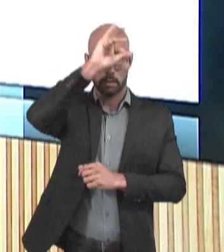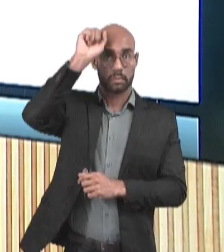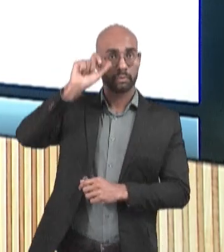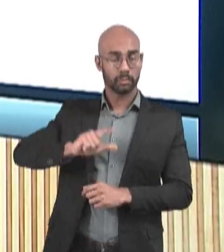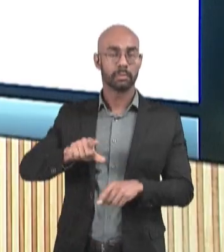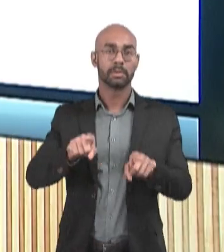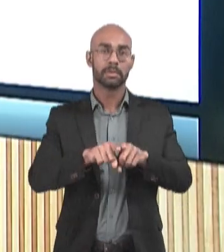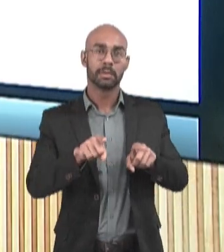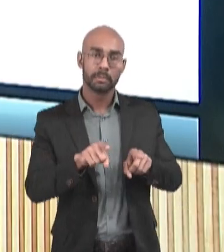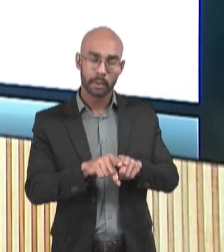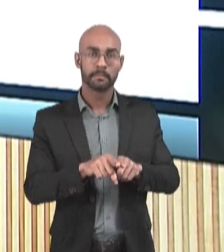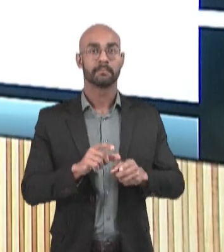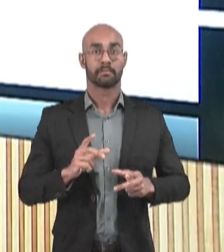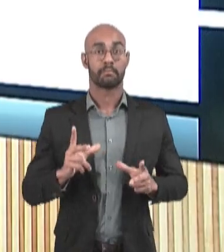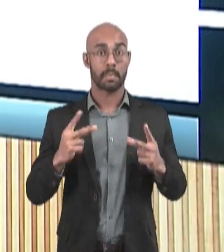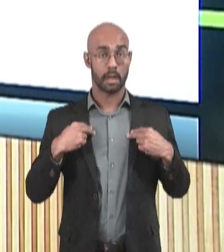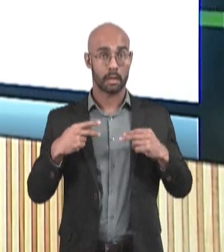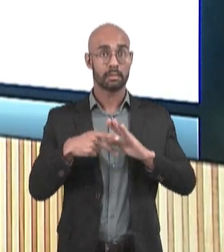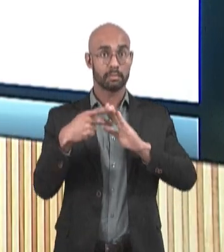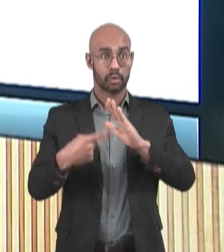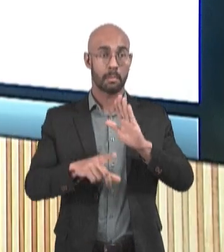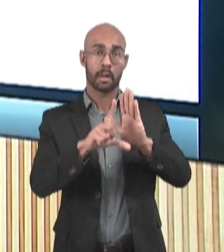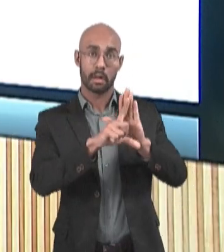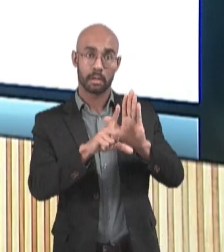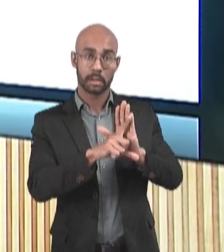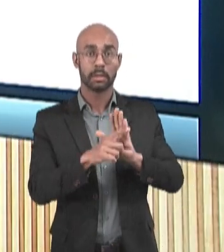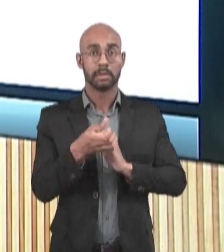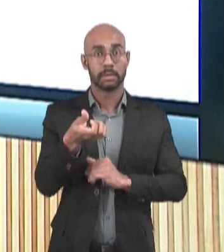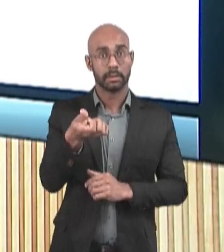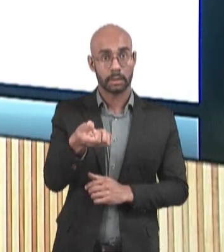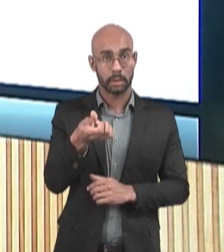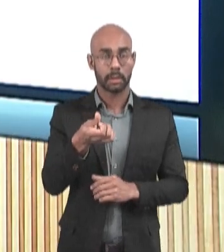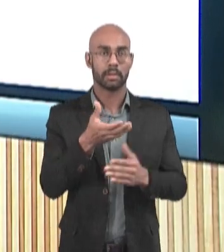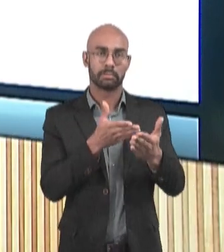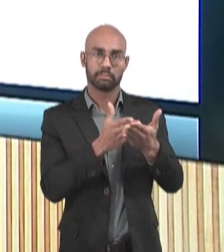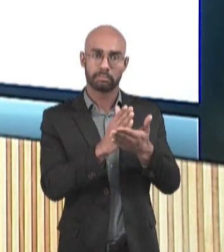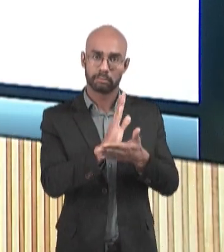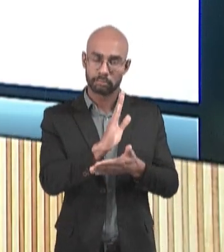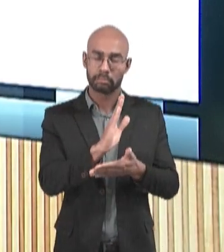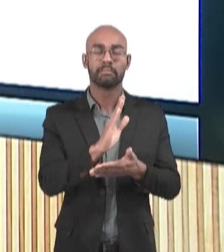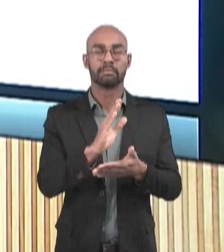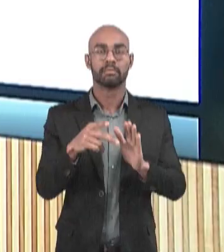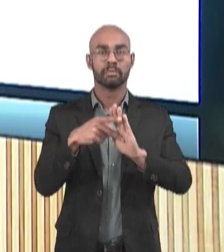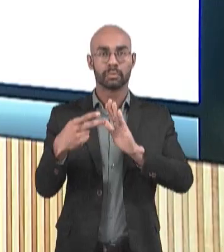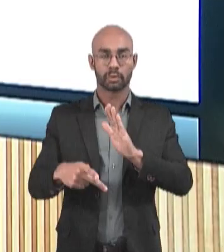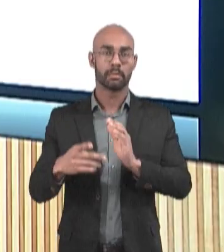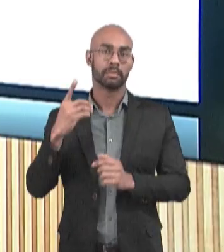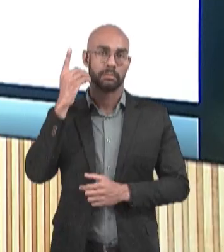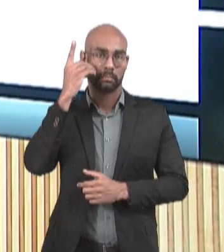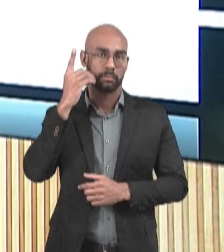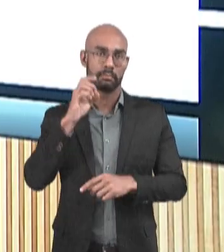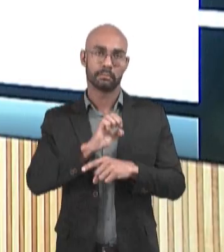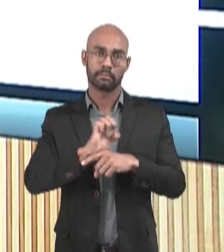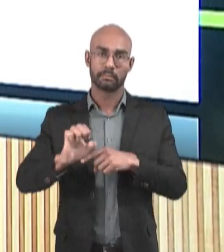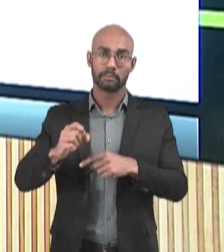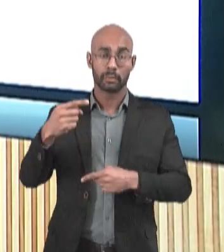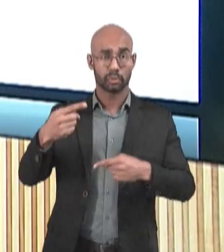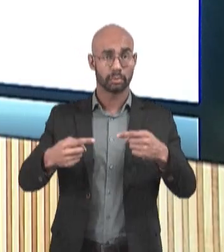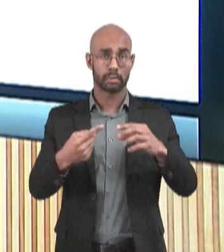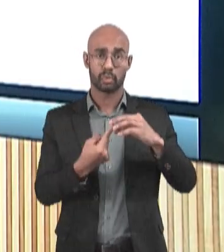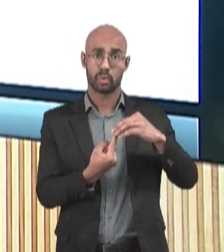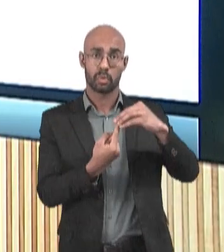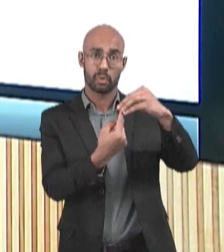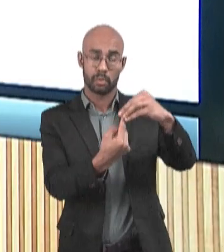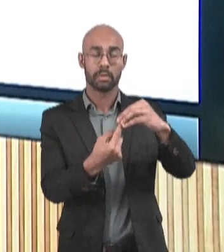mérito legislativo. 6 itens nesse sentido, 6 foram aprovados pelos deputados estaduais em discussão